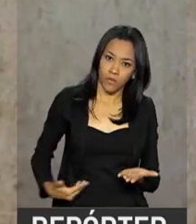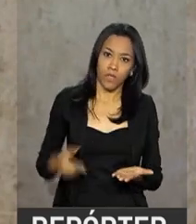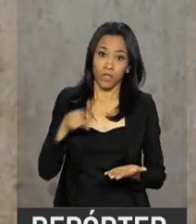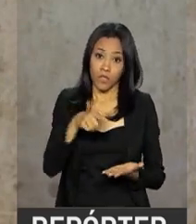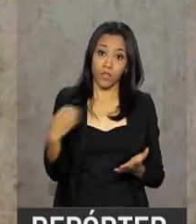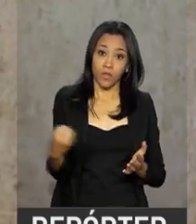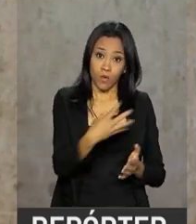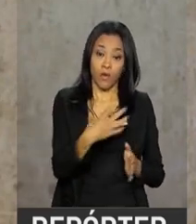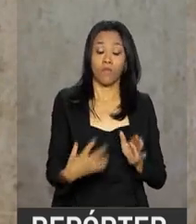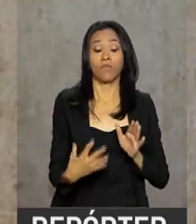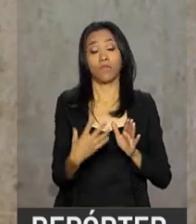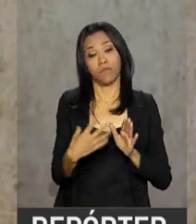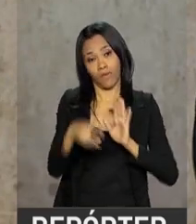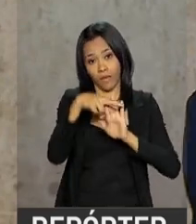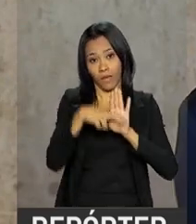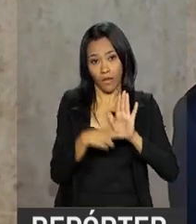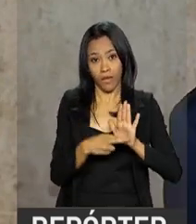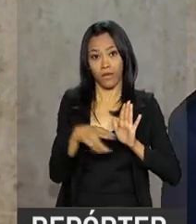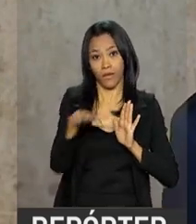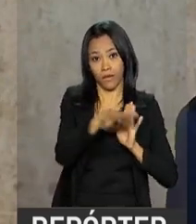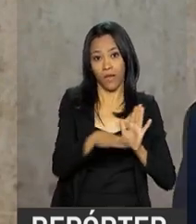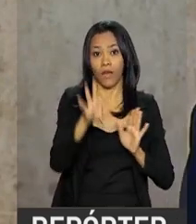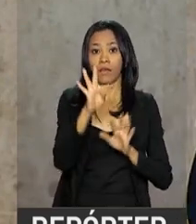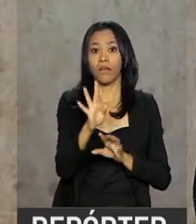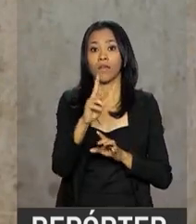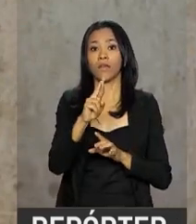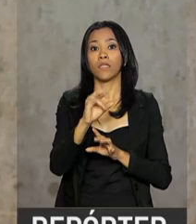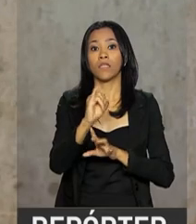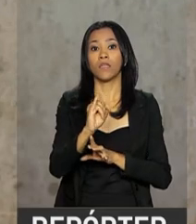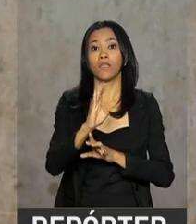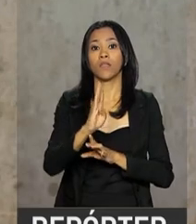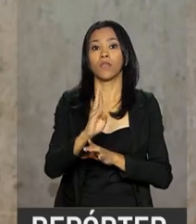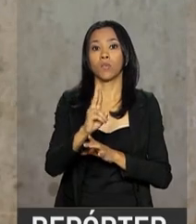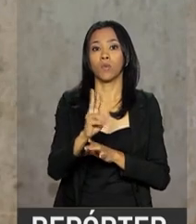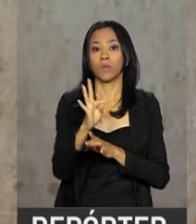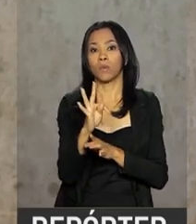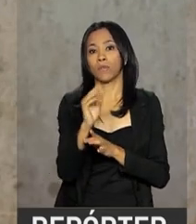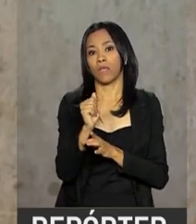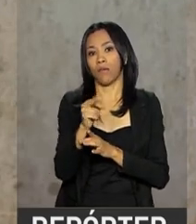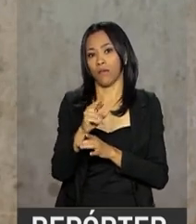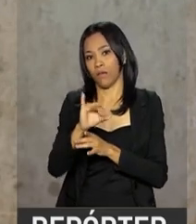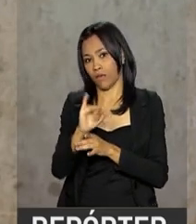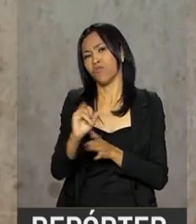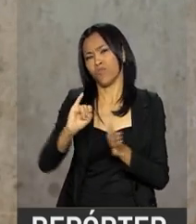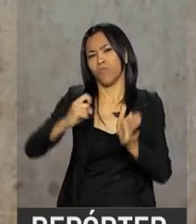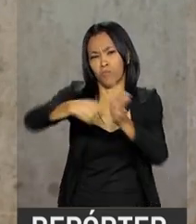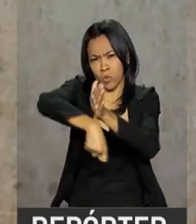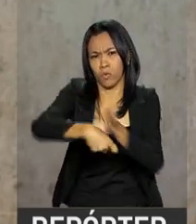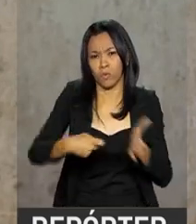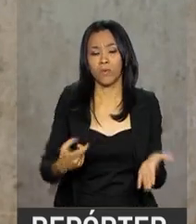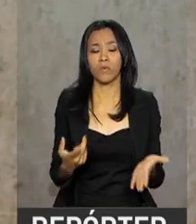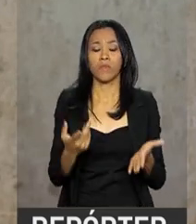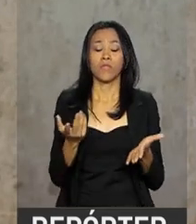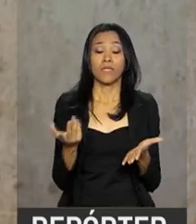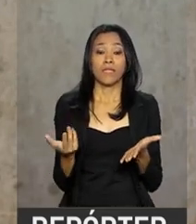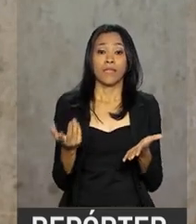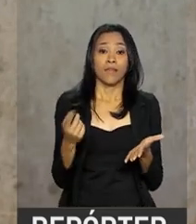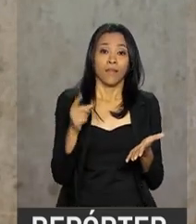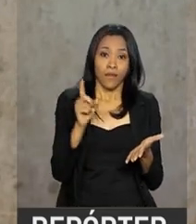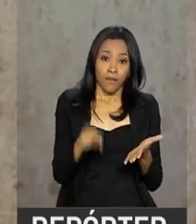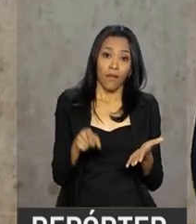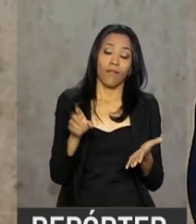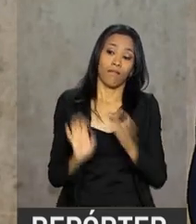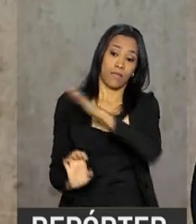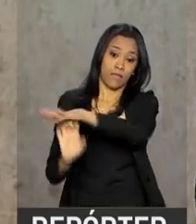regime tributário que vai a permitir que fez parte das questões que foram consideradas a pelas